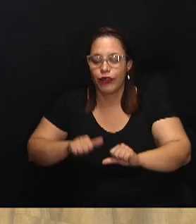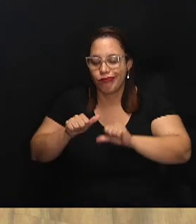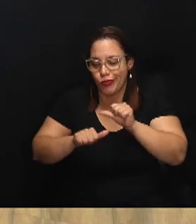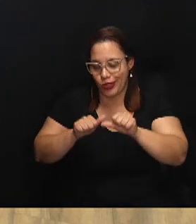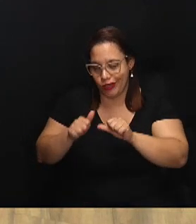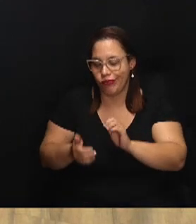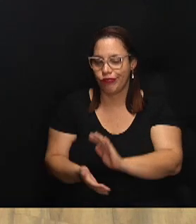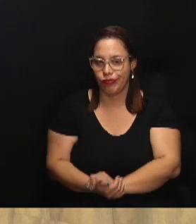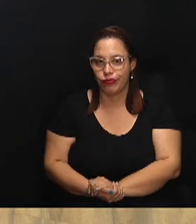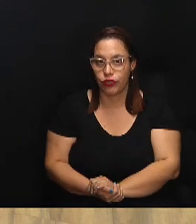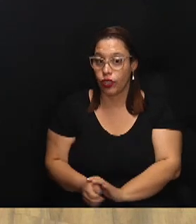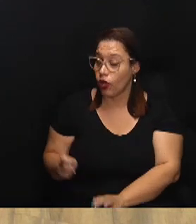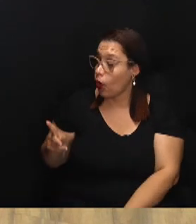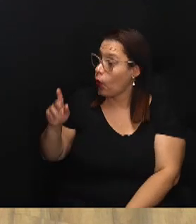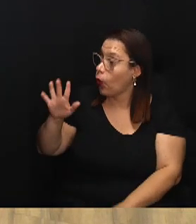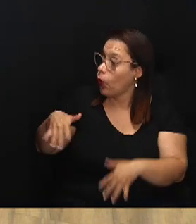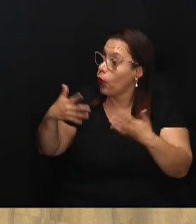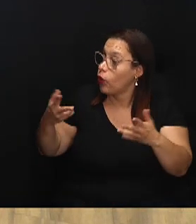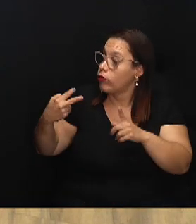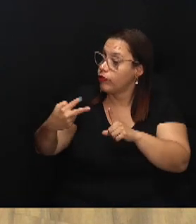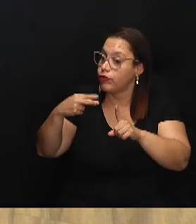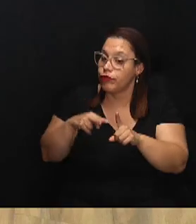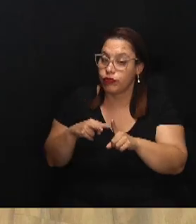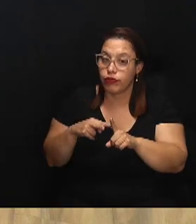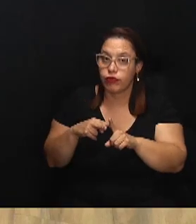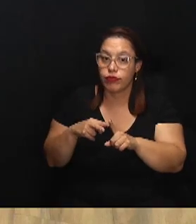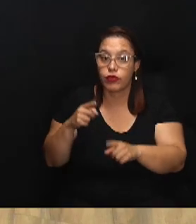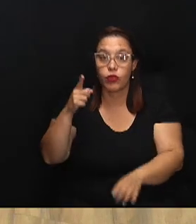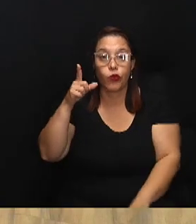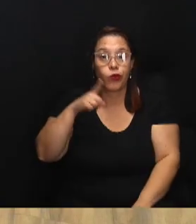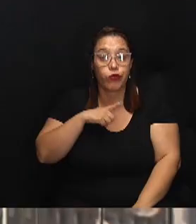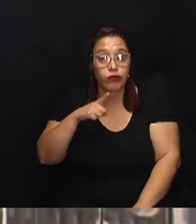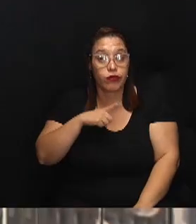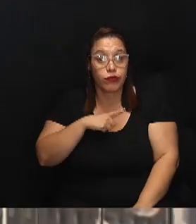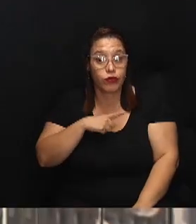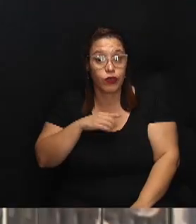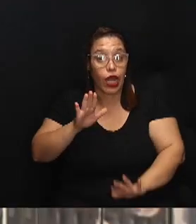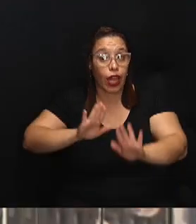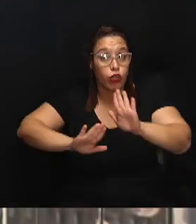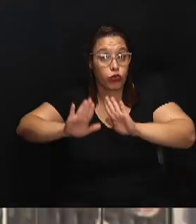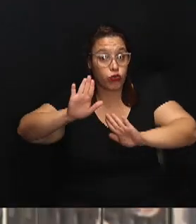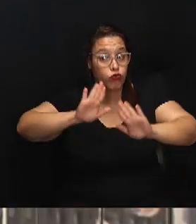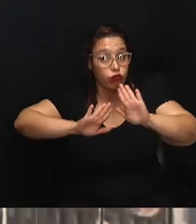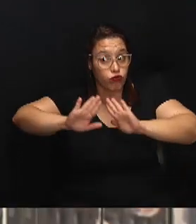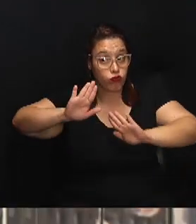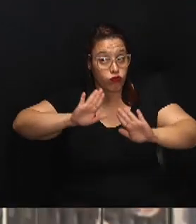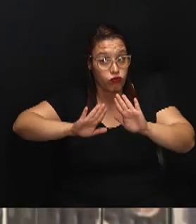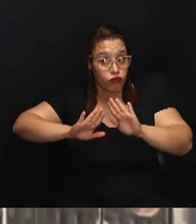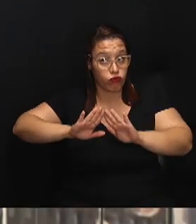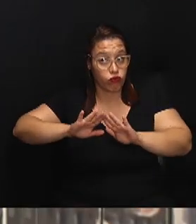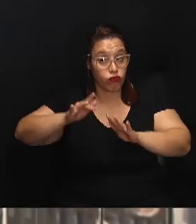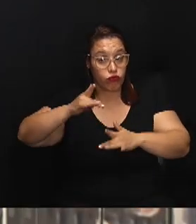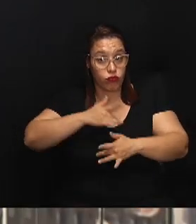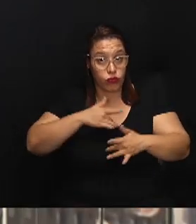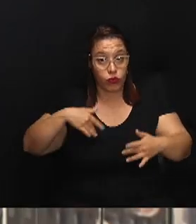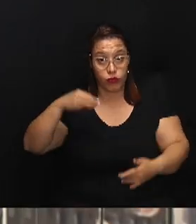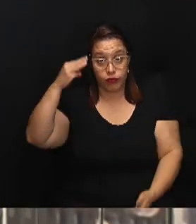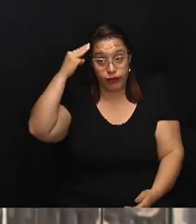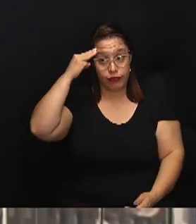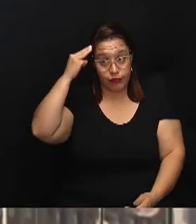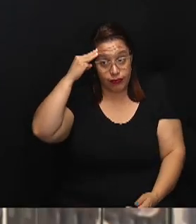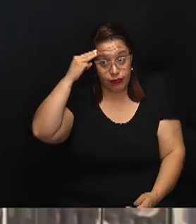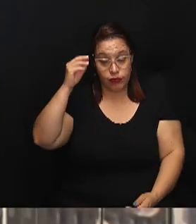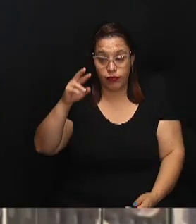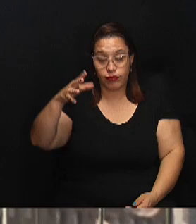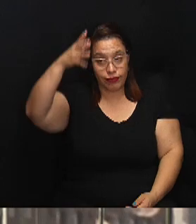Certo. Né? Olha, qual a percepção que as pessoas têm em relação aos cuidados com a saúde mental? A